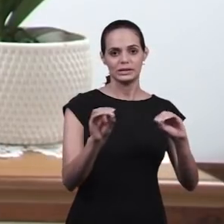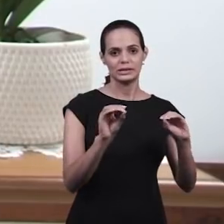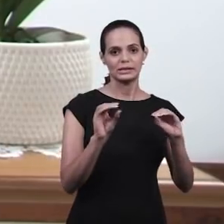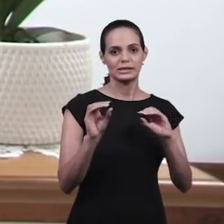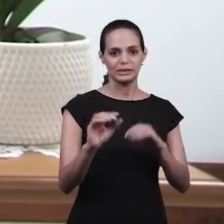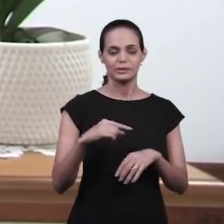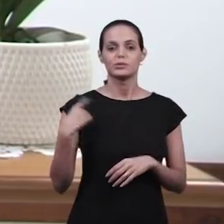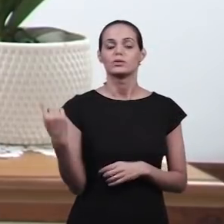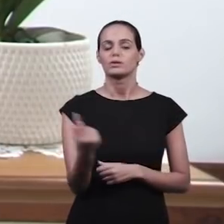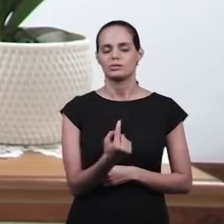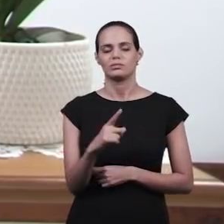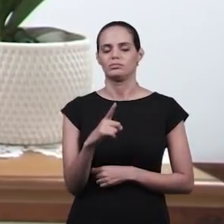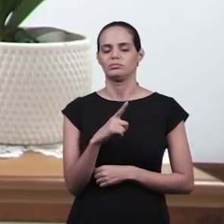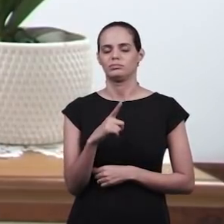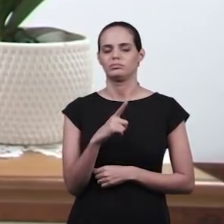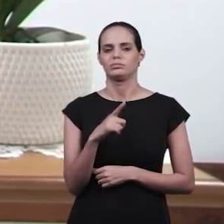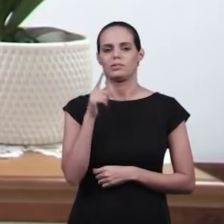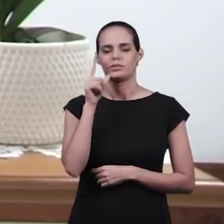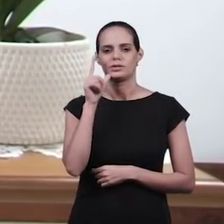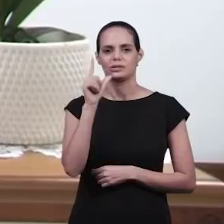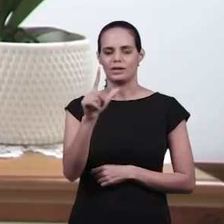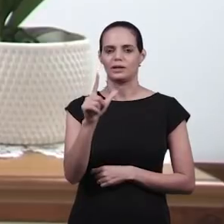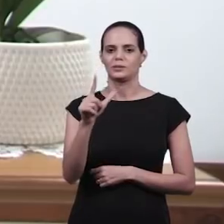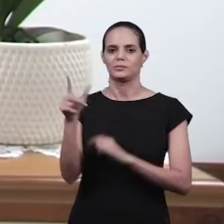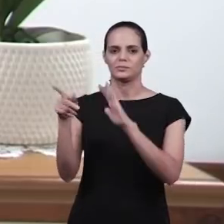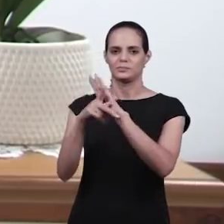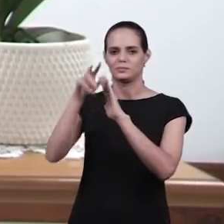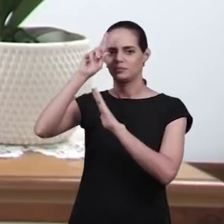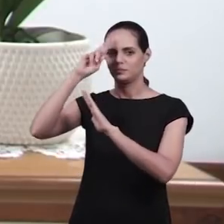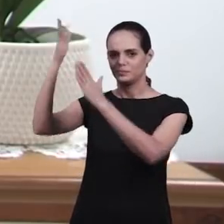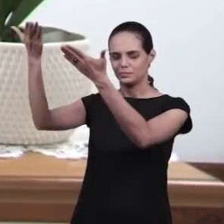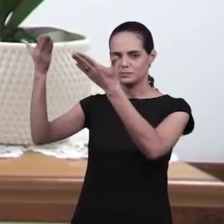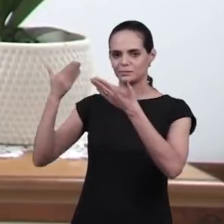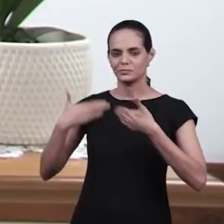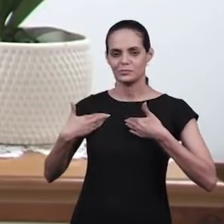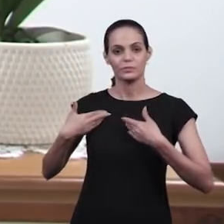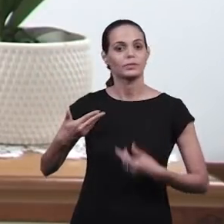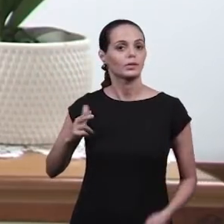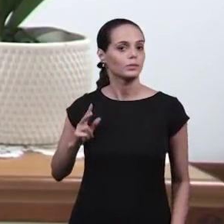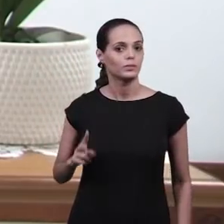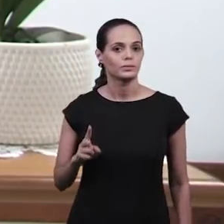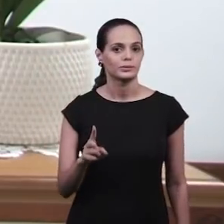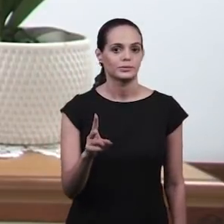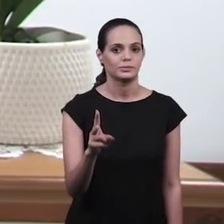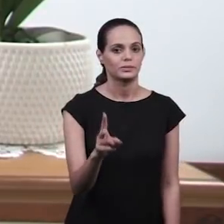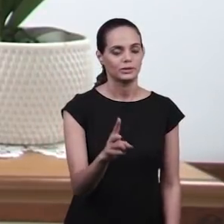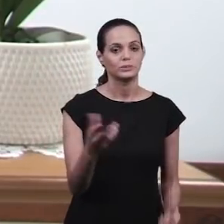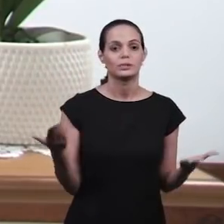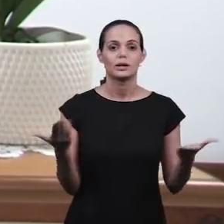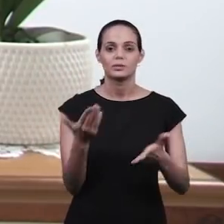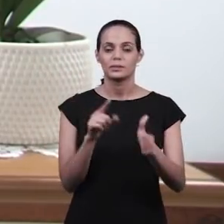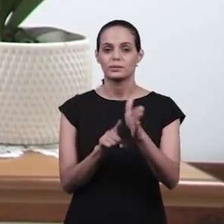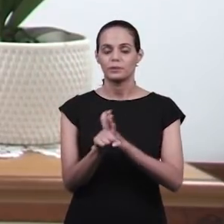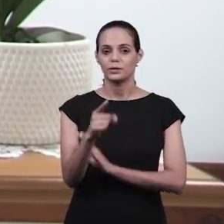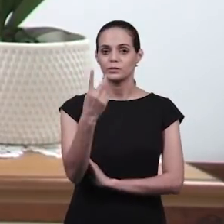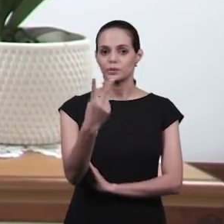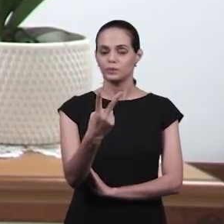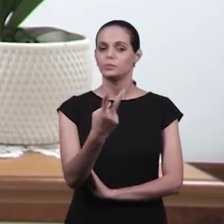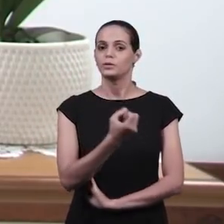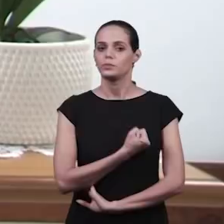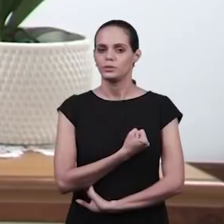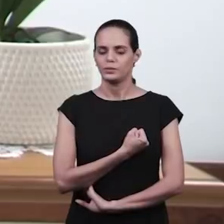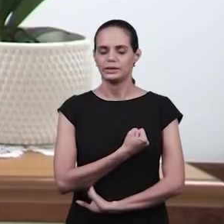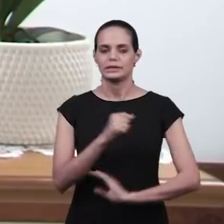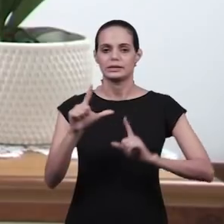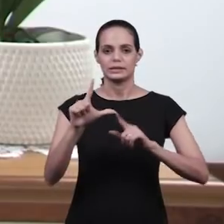o ensino que temos recebido da parte do Senhor. Louvado seja o nome do nosso Deus. Vamos então, na sequência, agora, a pergunta de